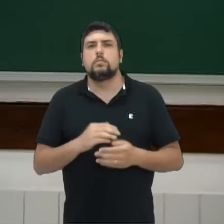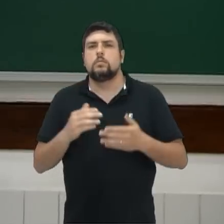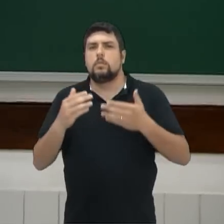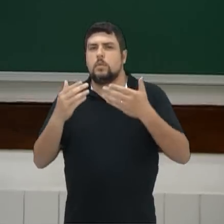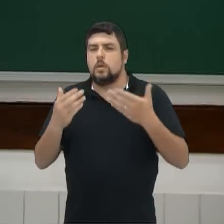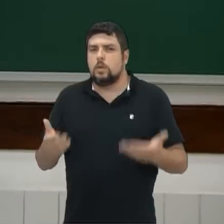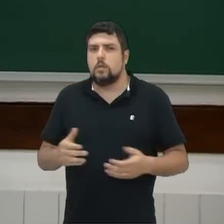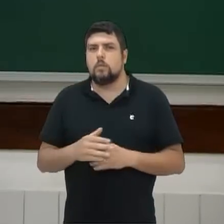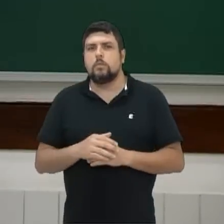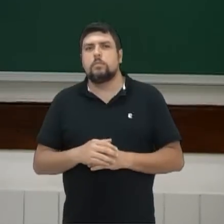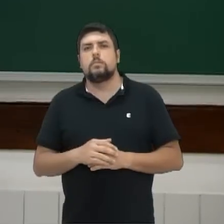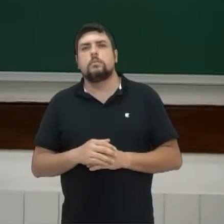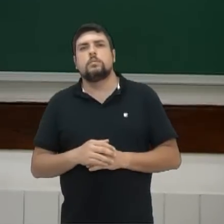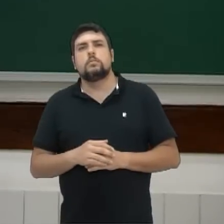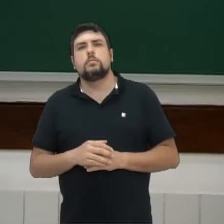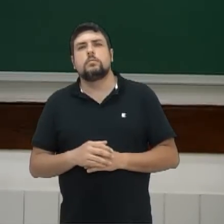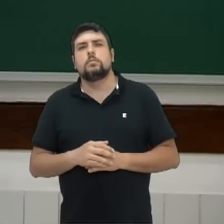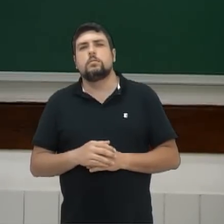quero explicar mais uma coisa nela.